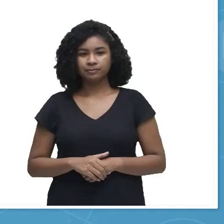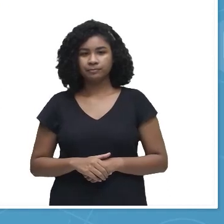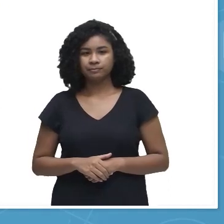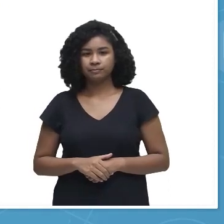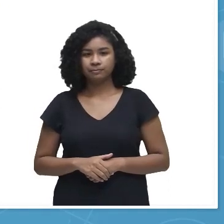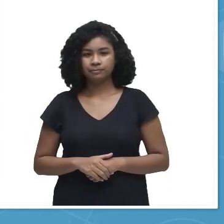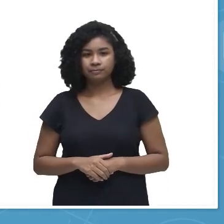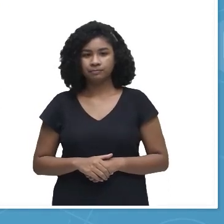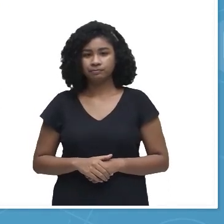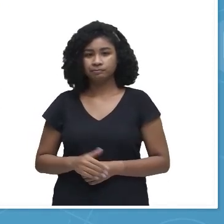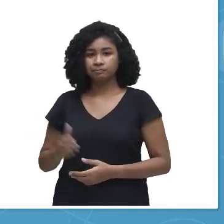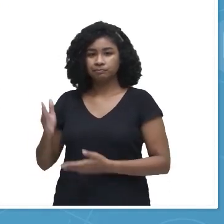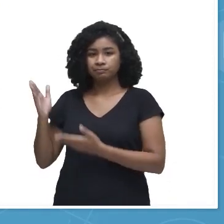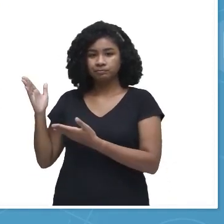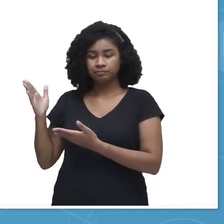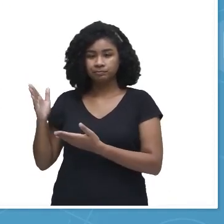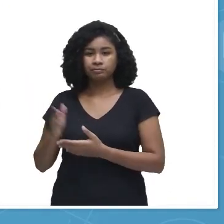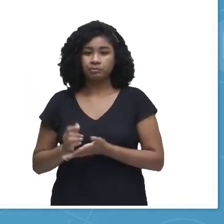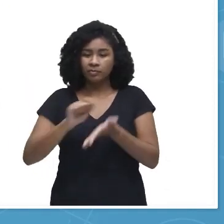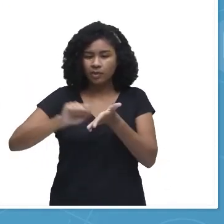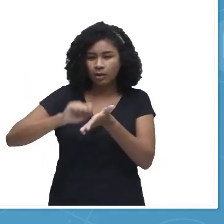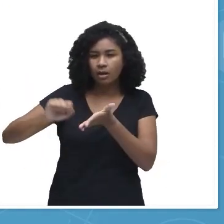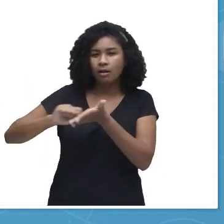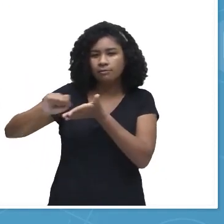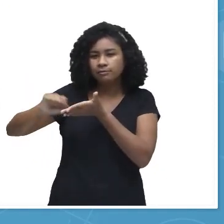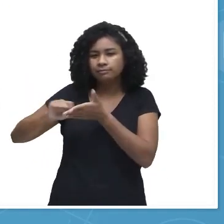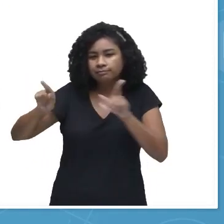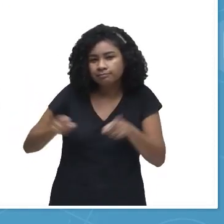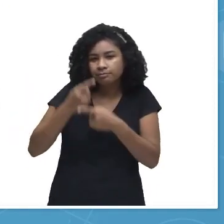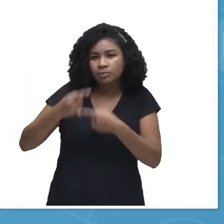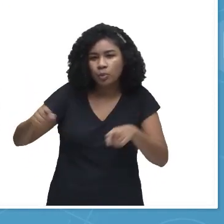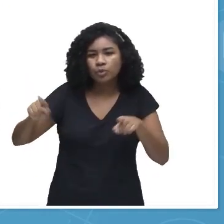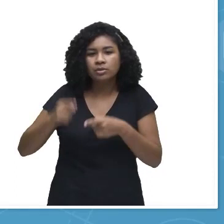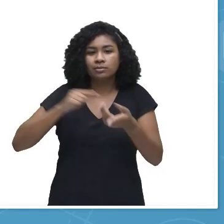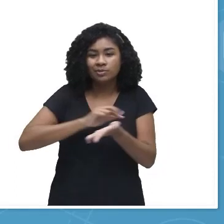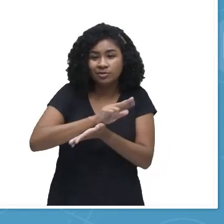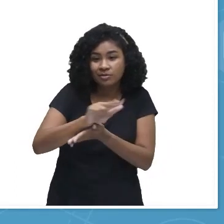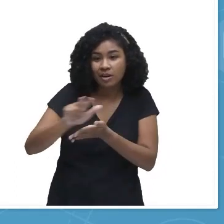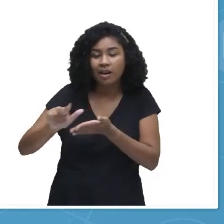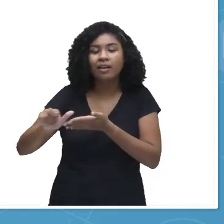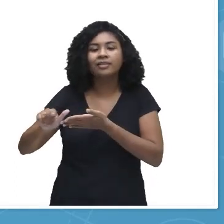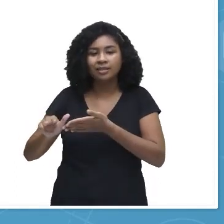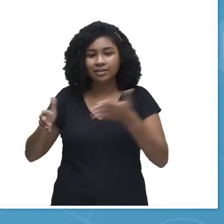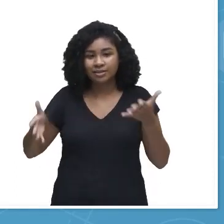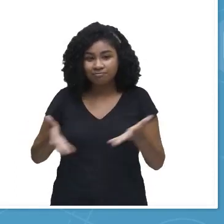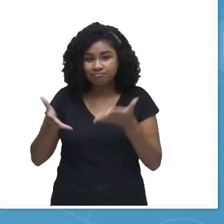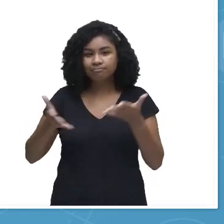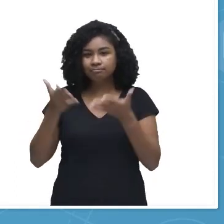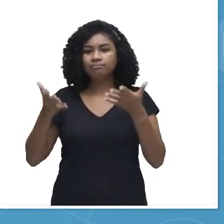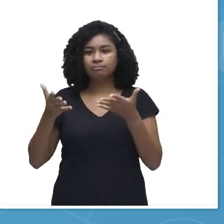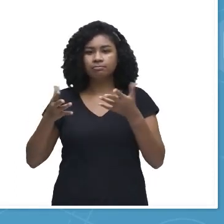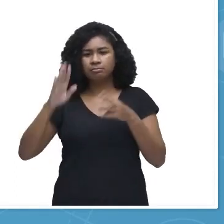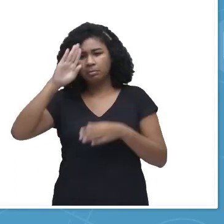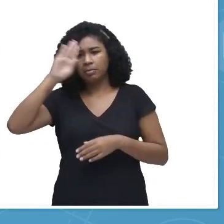Pixinguinha é considerado um dos maiores compositores da música popular brasileira, contribuindo diretamente para o choro, que é um